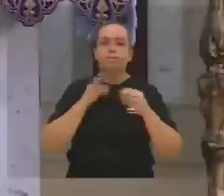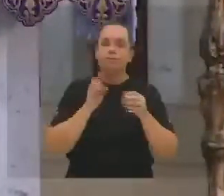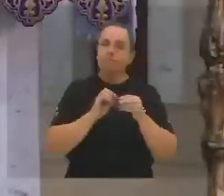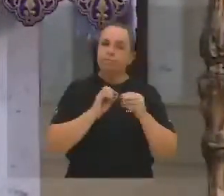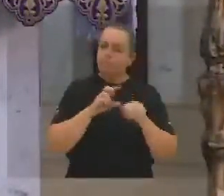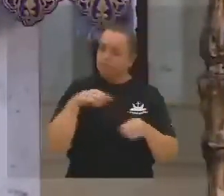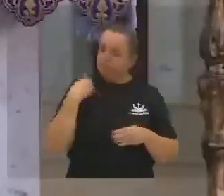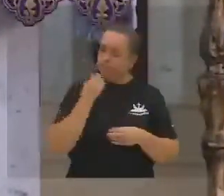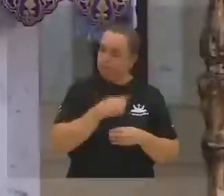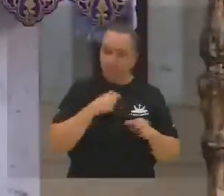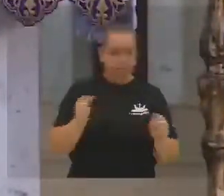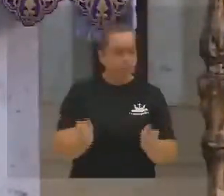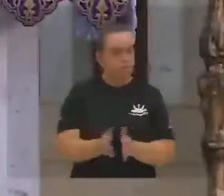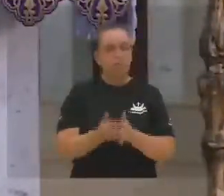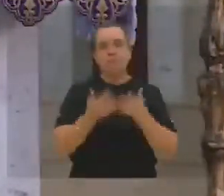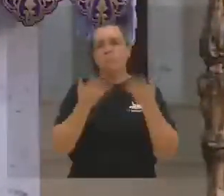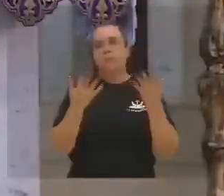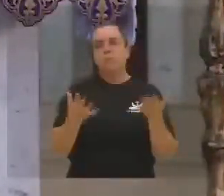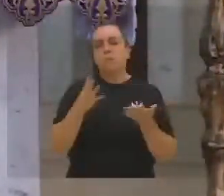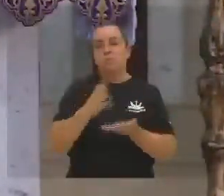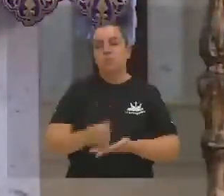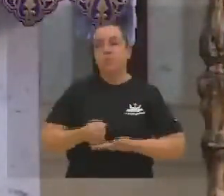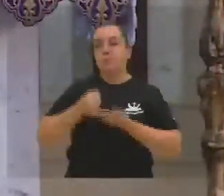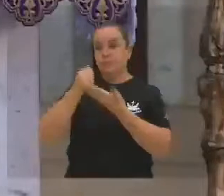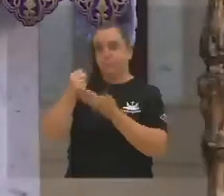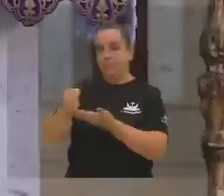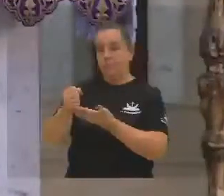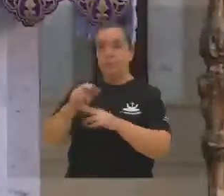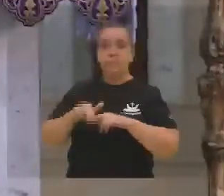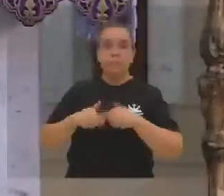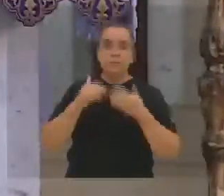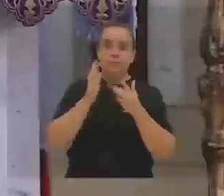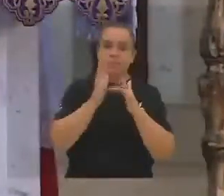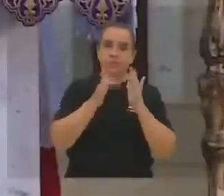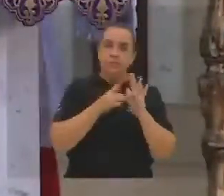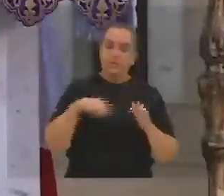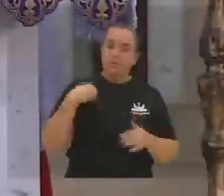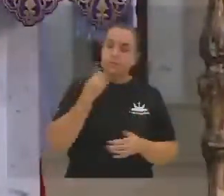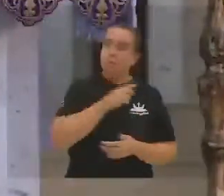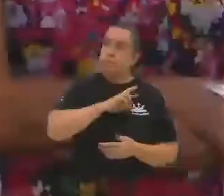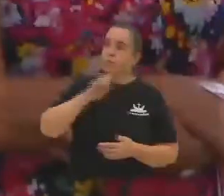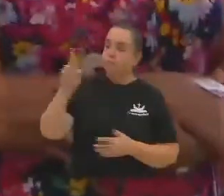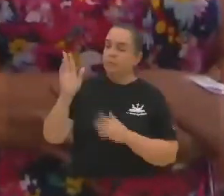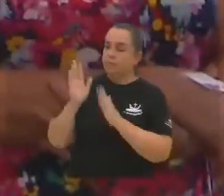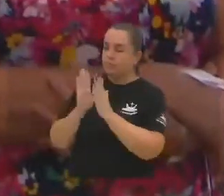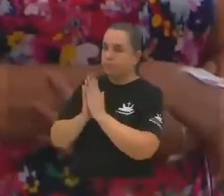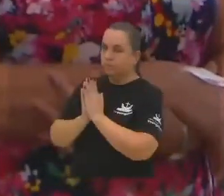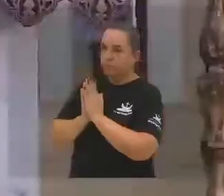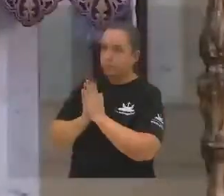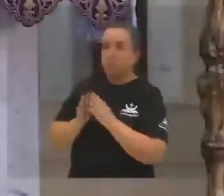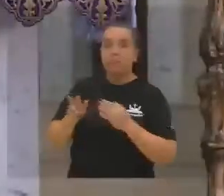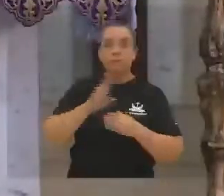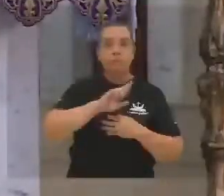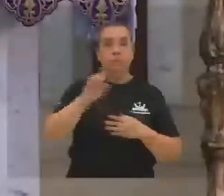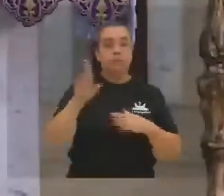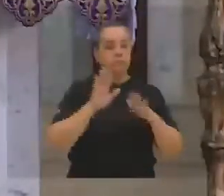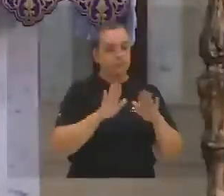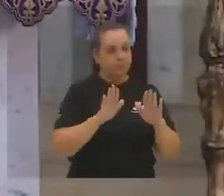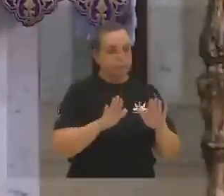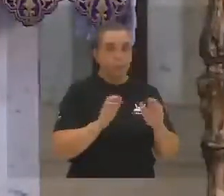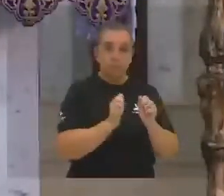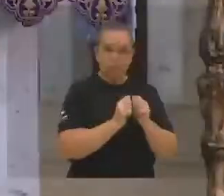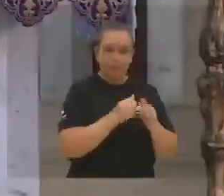em nós as maravilhas da salvação. Por Cristo nosso Senhor. Amém. O Senhor